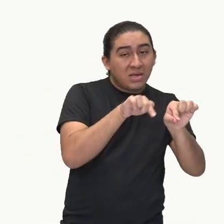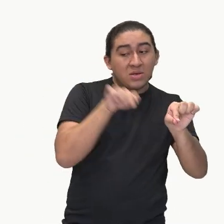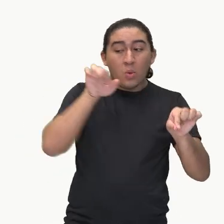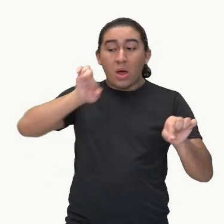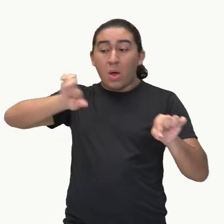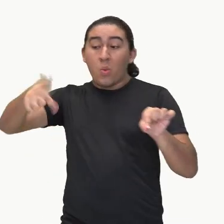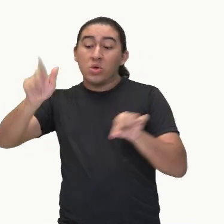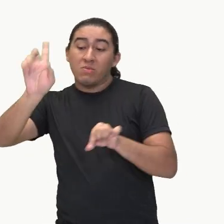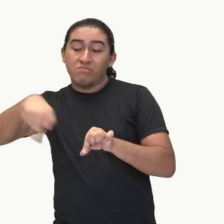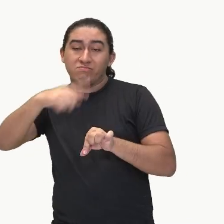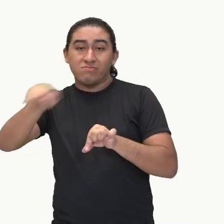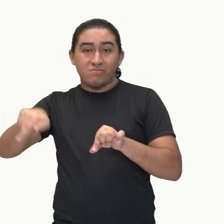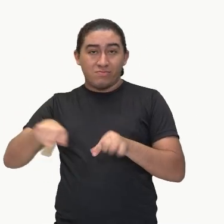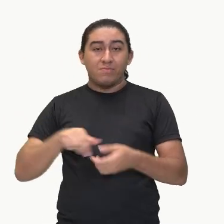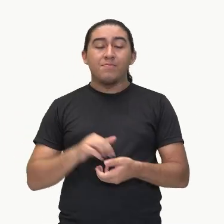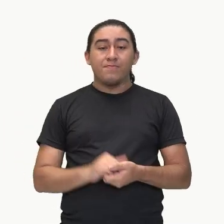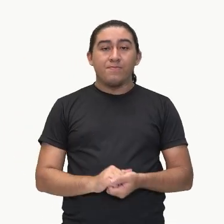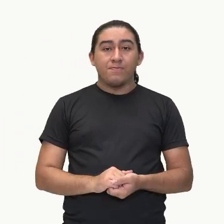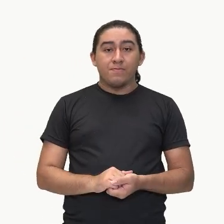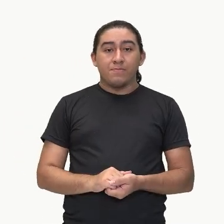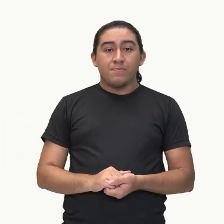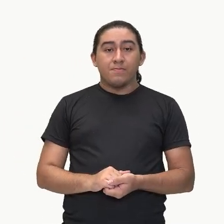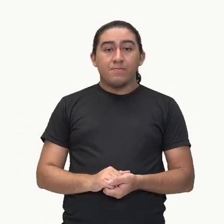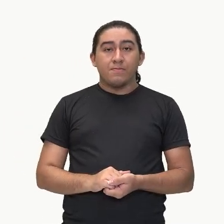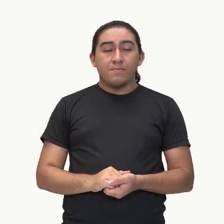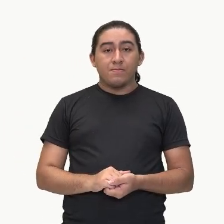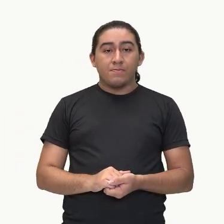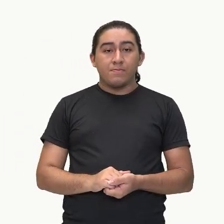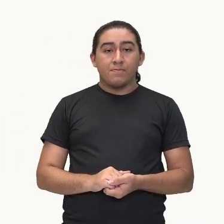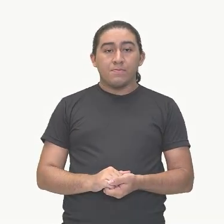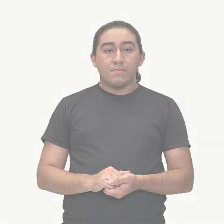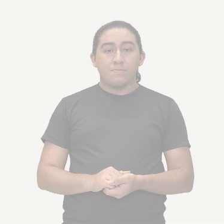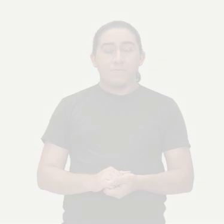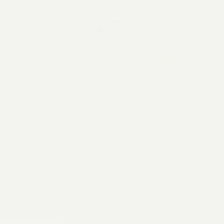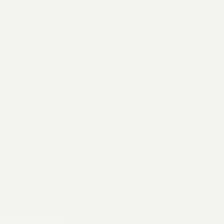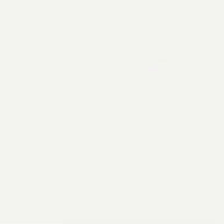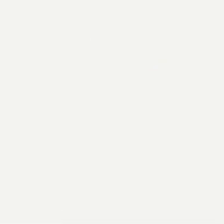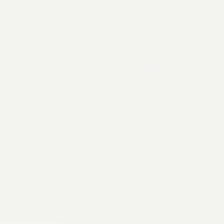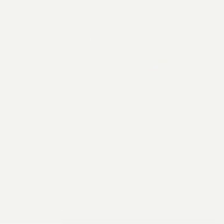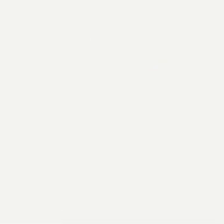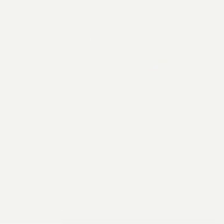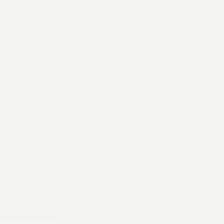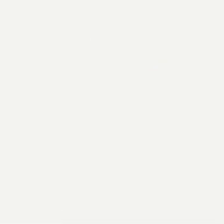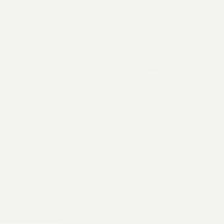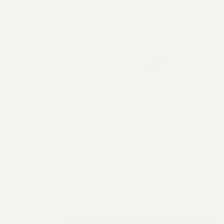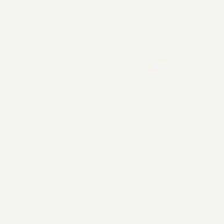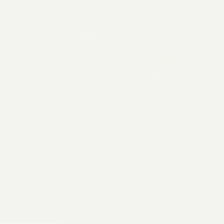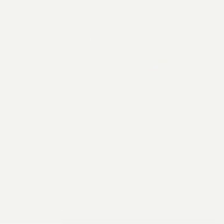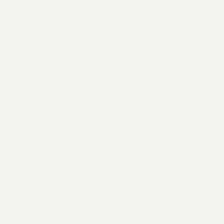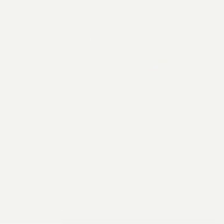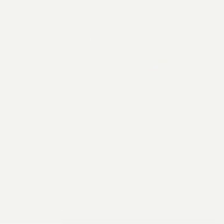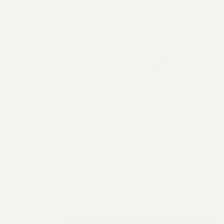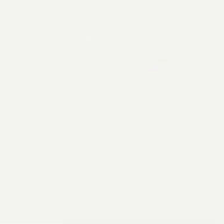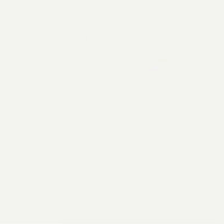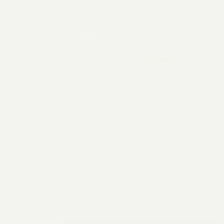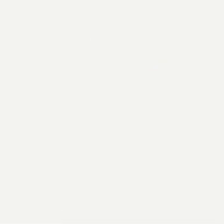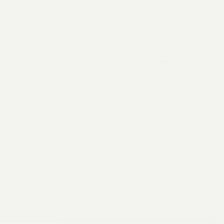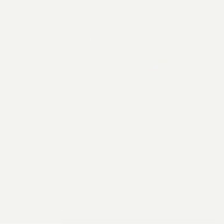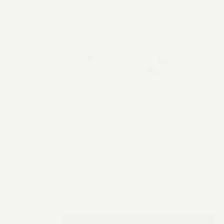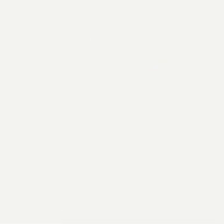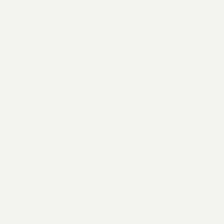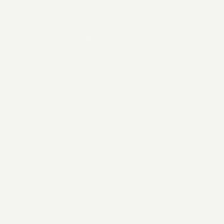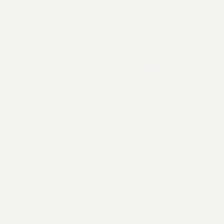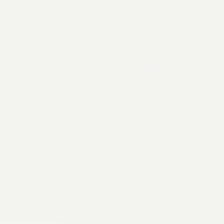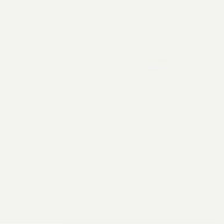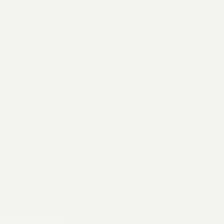Só posso fazer uma coisa. E aí, eu tanto posso construir esse sentido com,